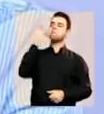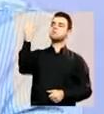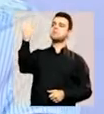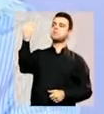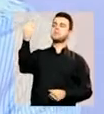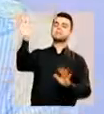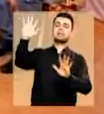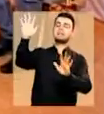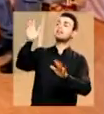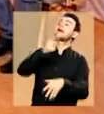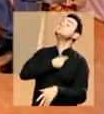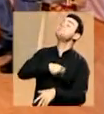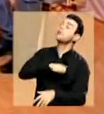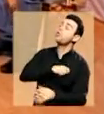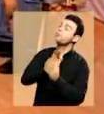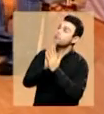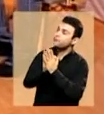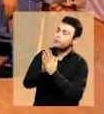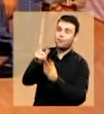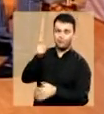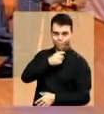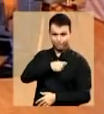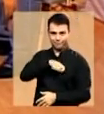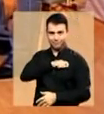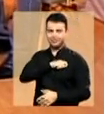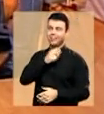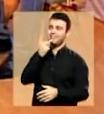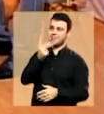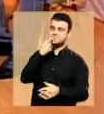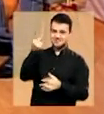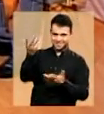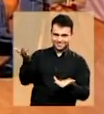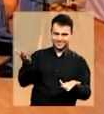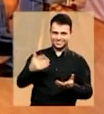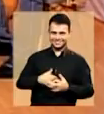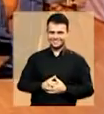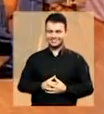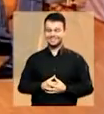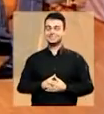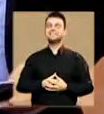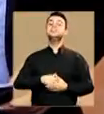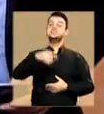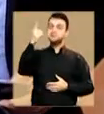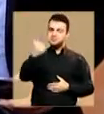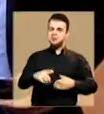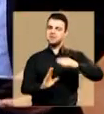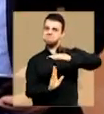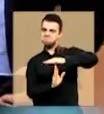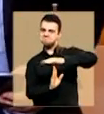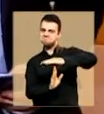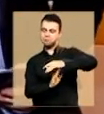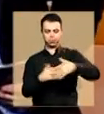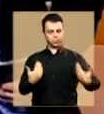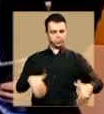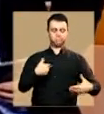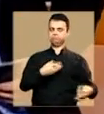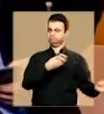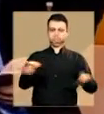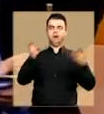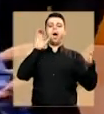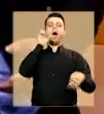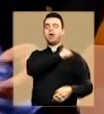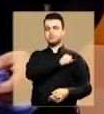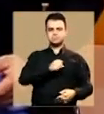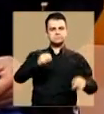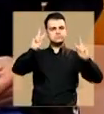favor, em espanhol. Espanhol. Vamos fazer mais intervalinho? Gente, tá passando voando. Passando rapidinho o